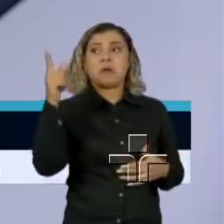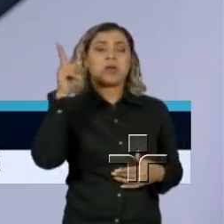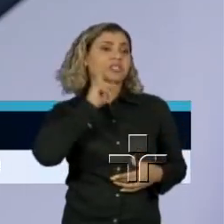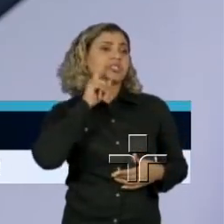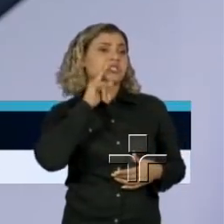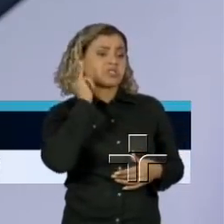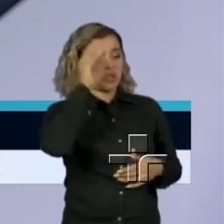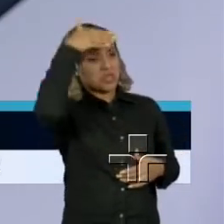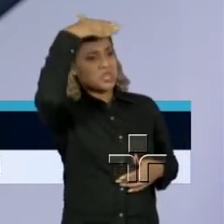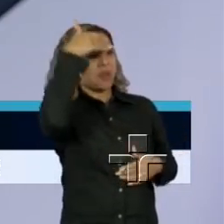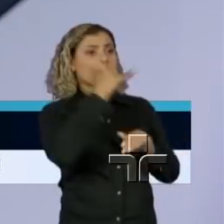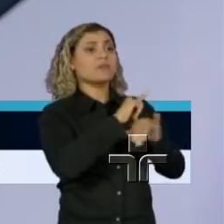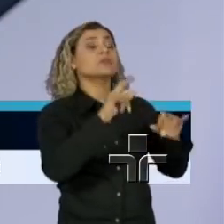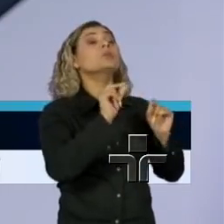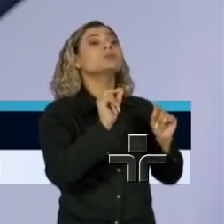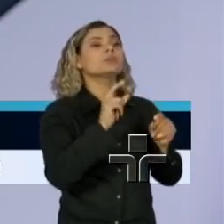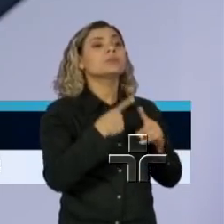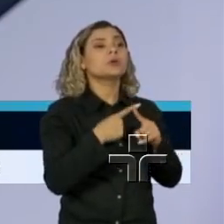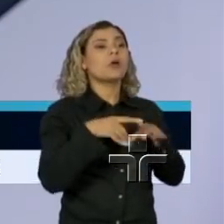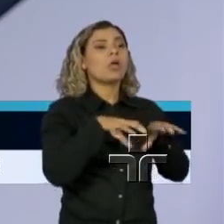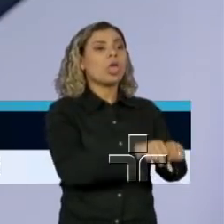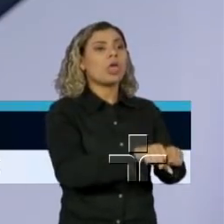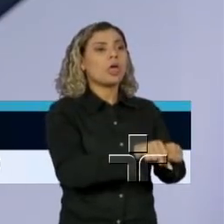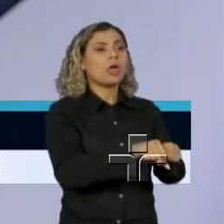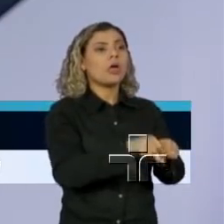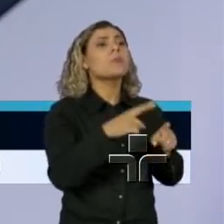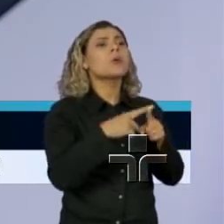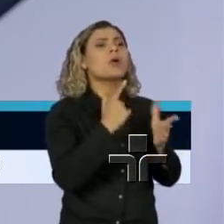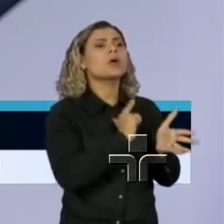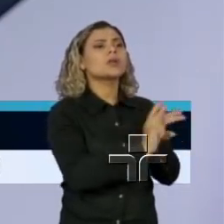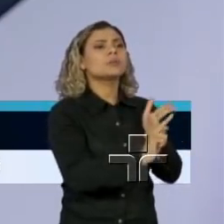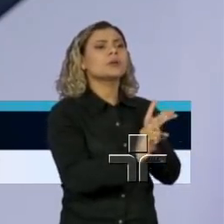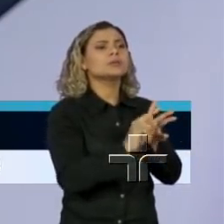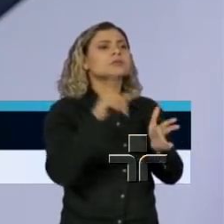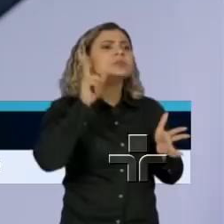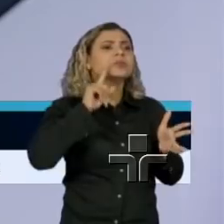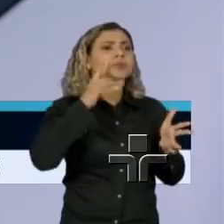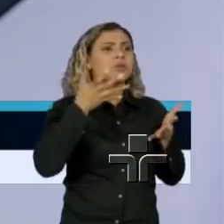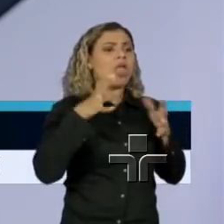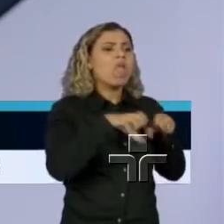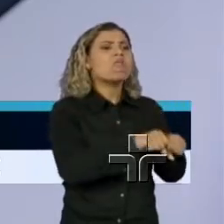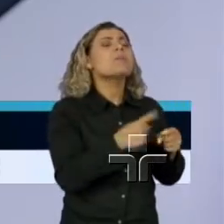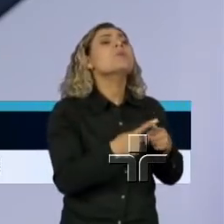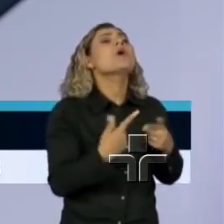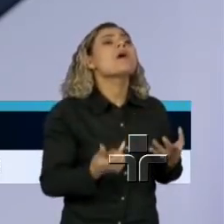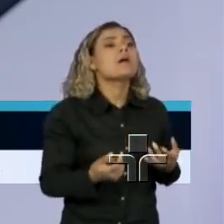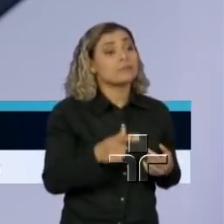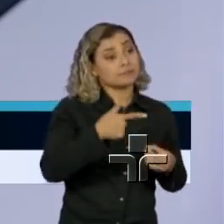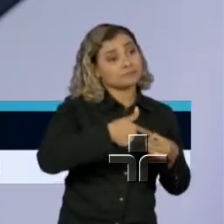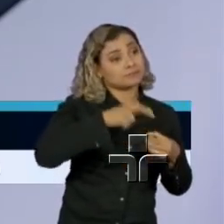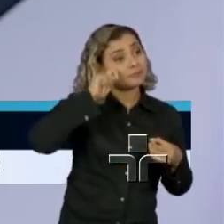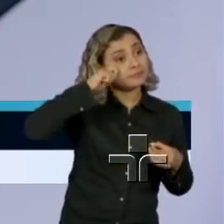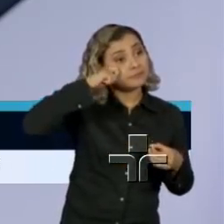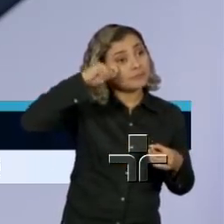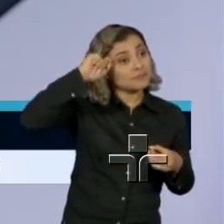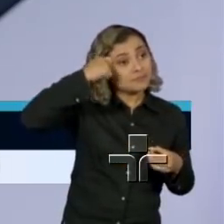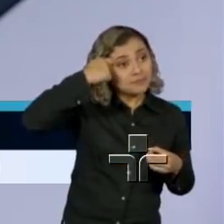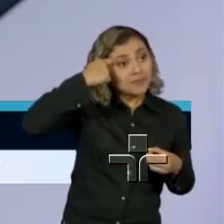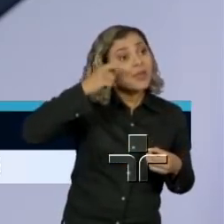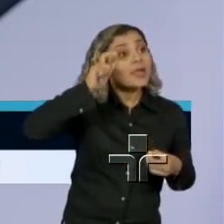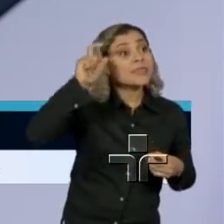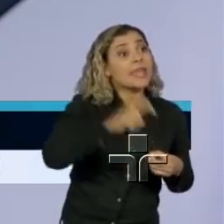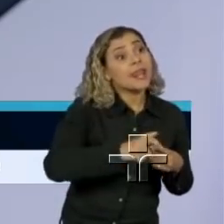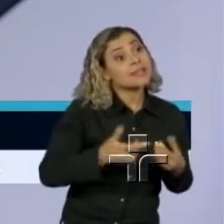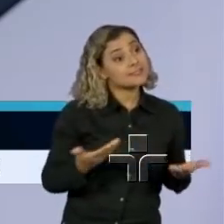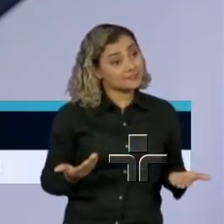toda, é o petróleo. Tudo isso se dá em torno do petróleo. Agora, como é que eles têm informações tão detalhadas?